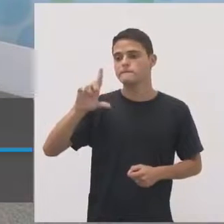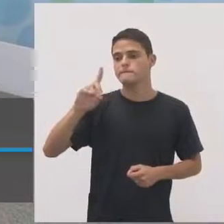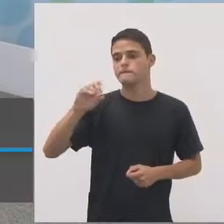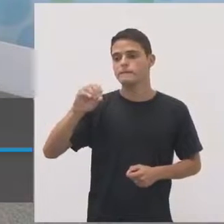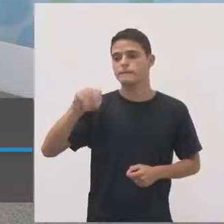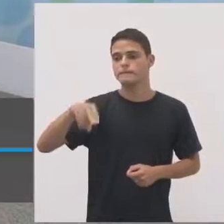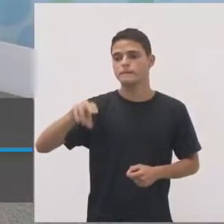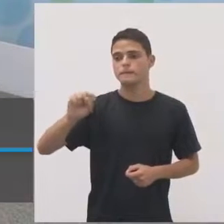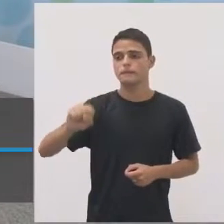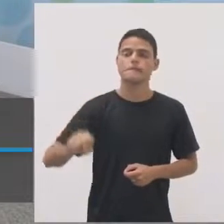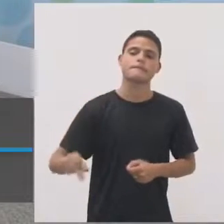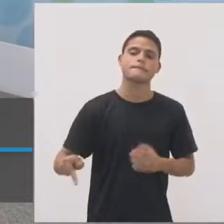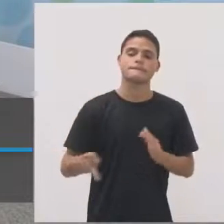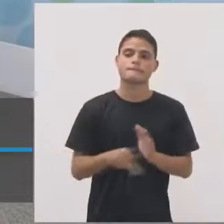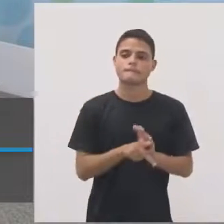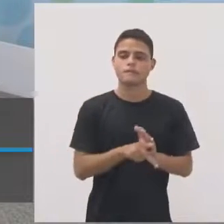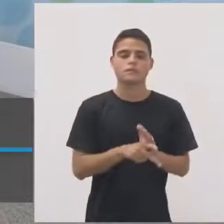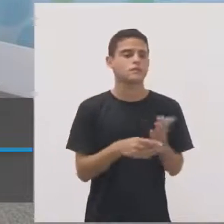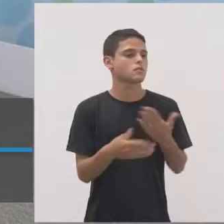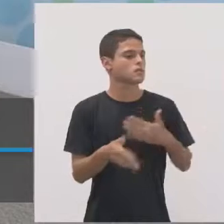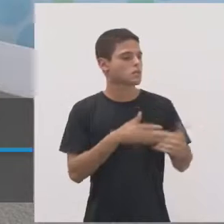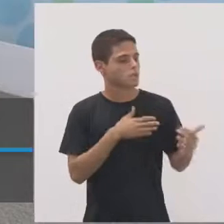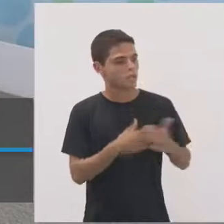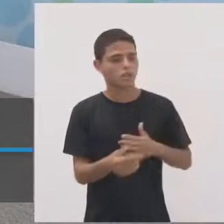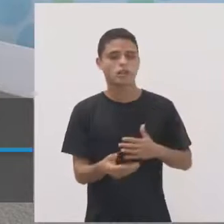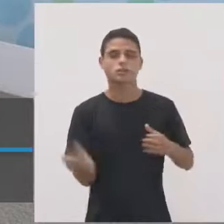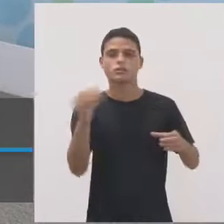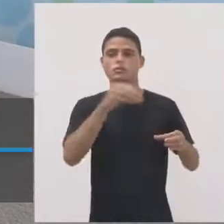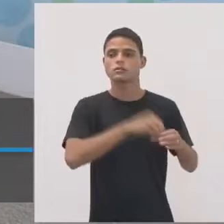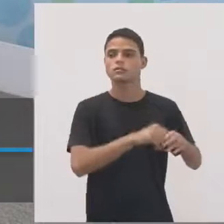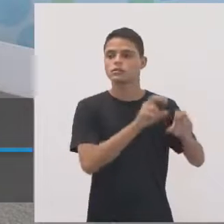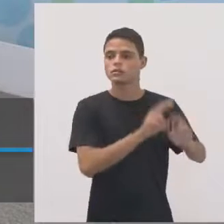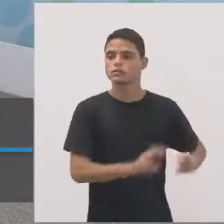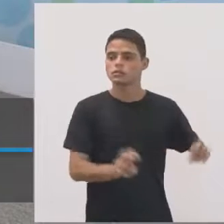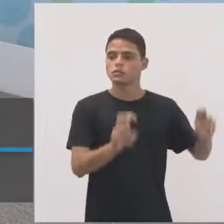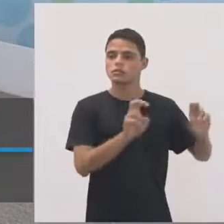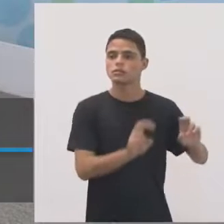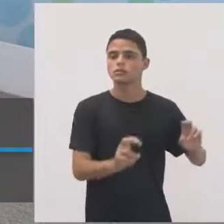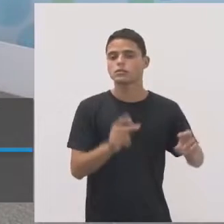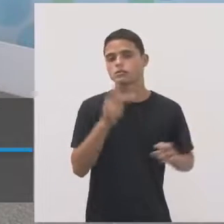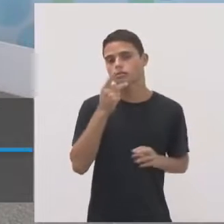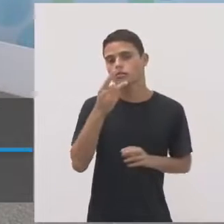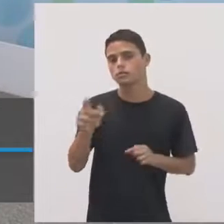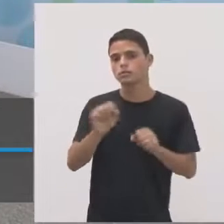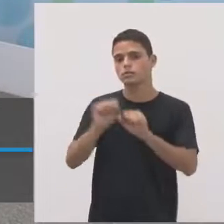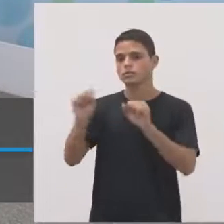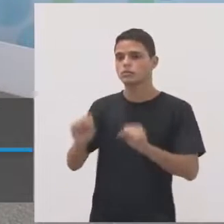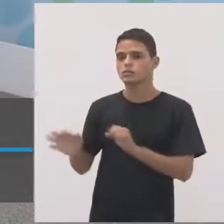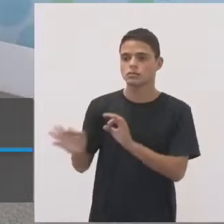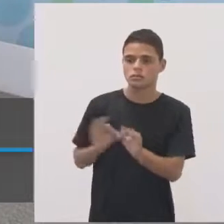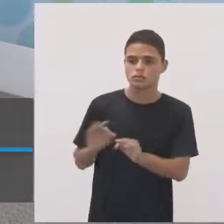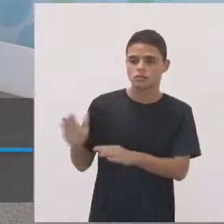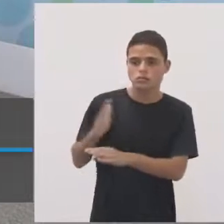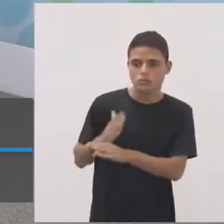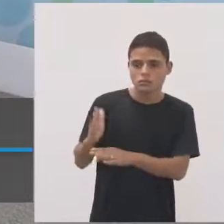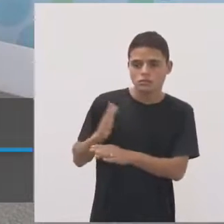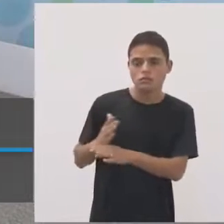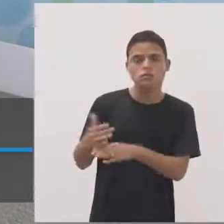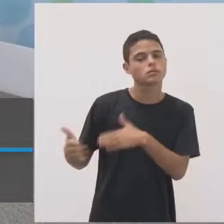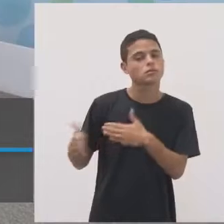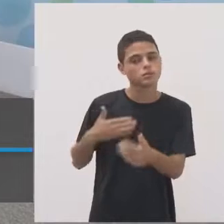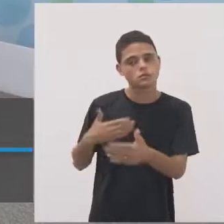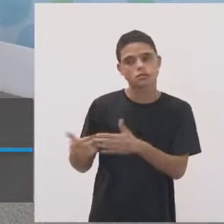forma que você pode colocar em qualquer computador, tá? Então, a gente está falando aí de sistema operacional para qualquer, não precisa ser de uma